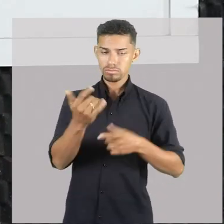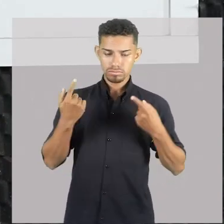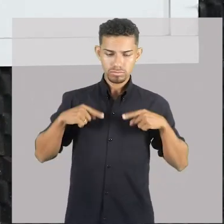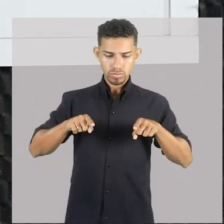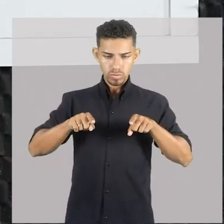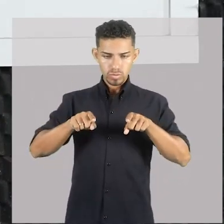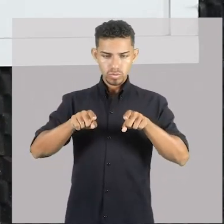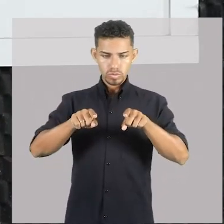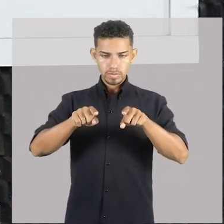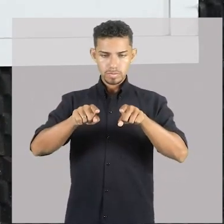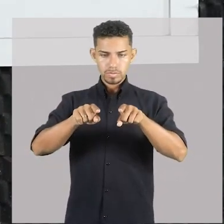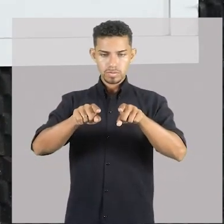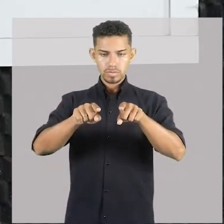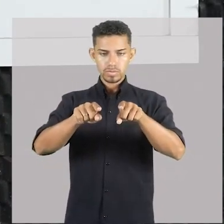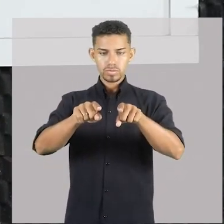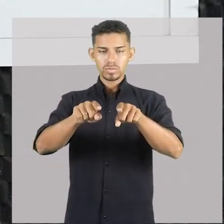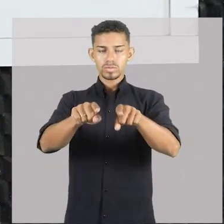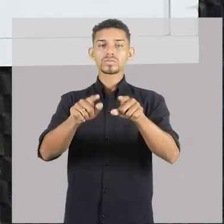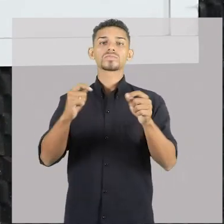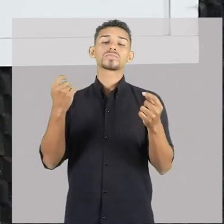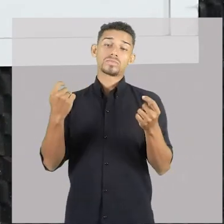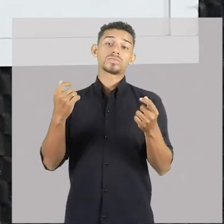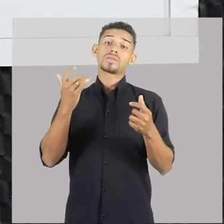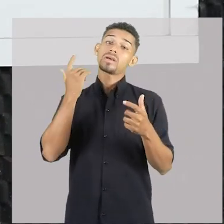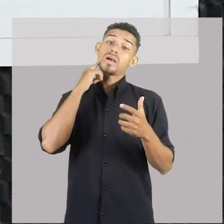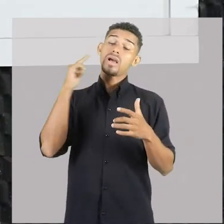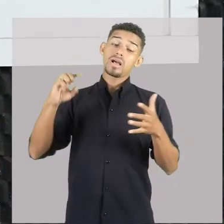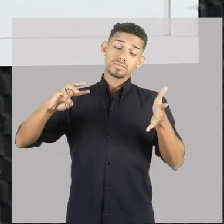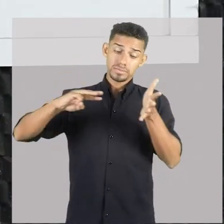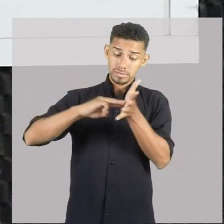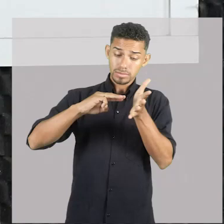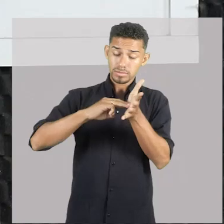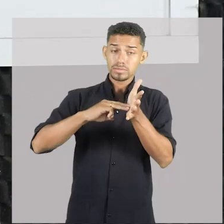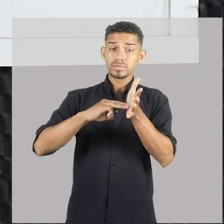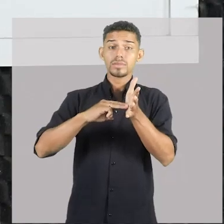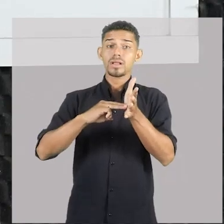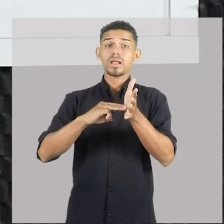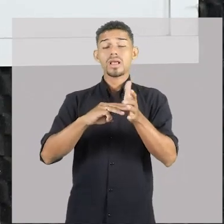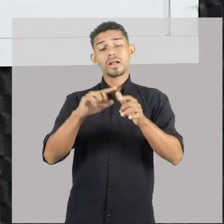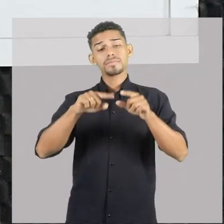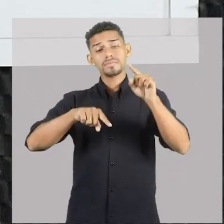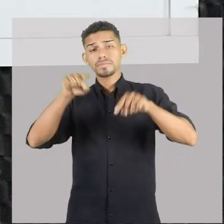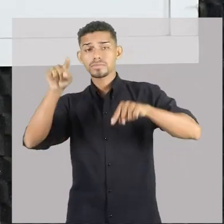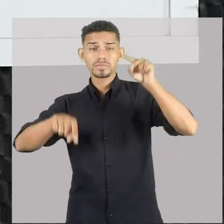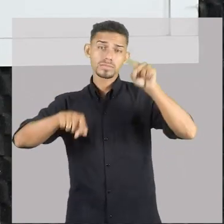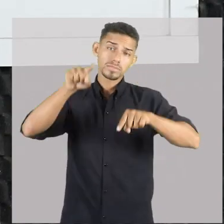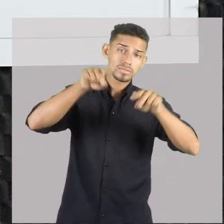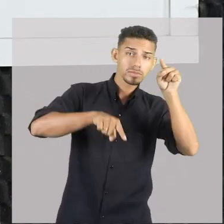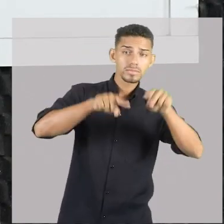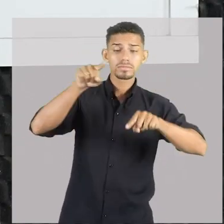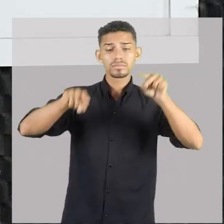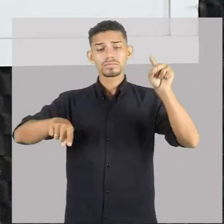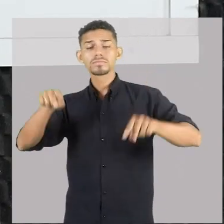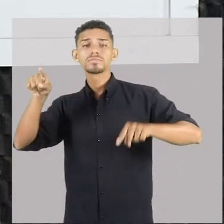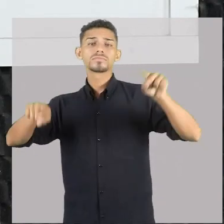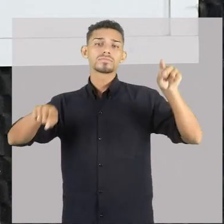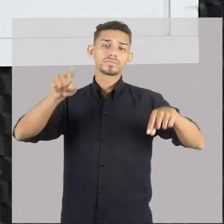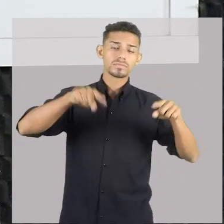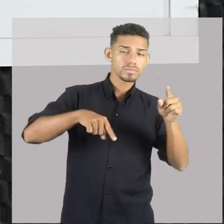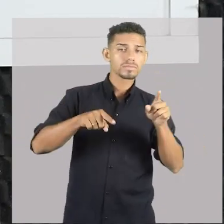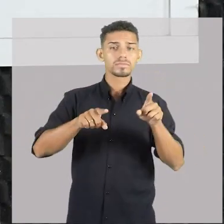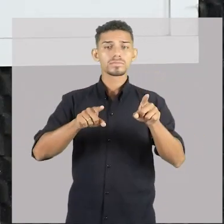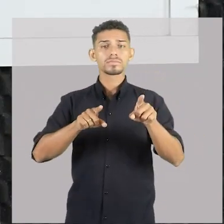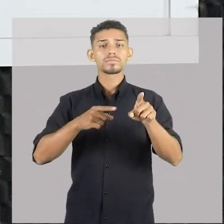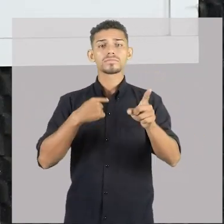de sentido. As tomadas, elas geram correntes alternadas, que ficam mudando de sentido constantemente.